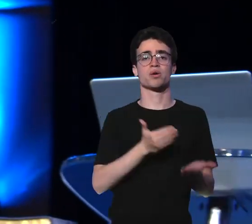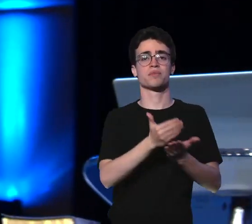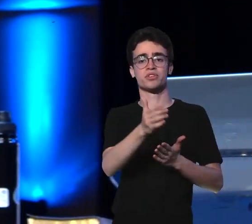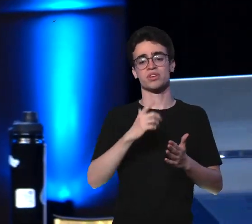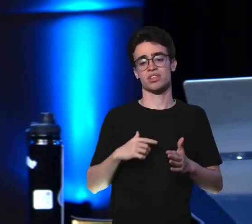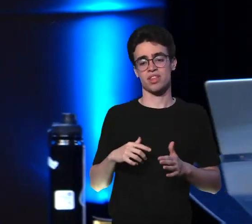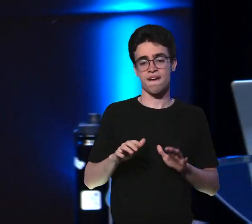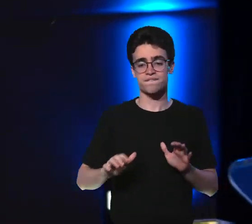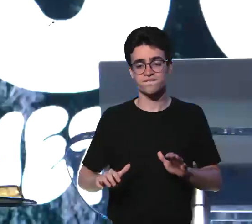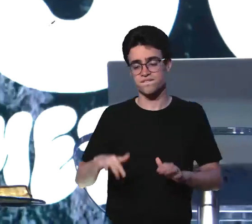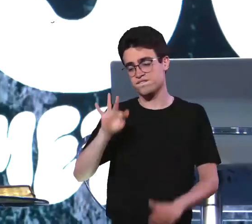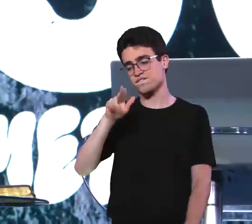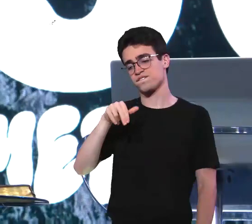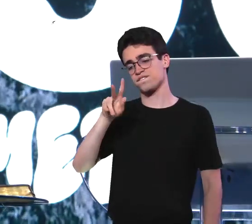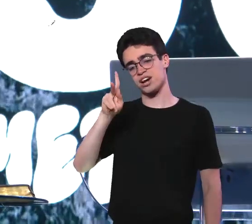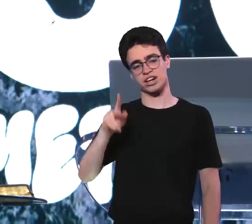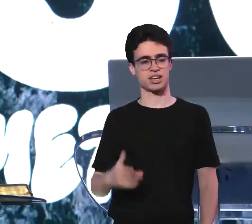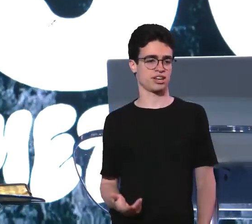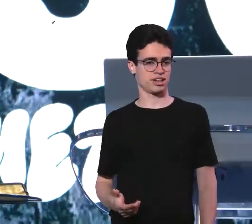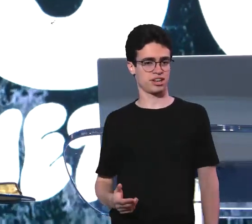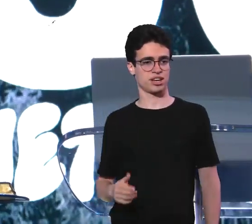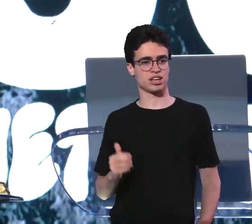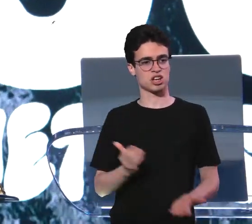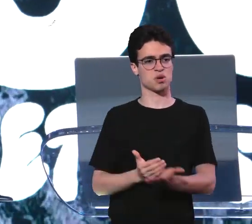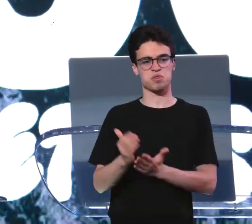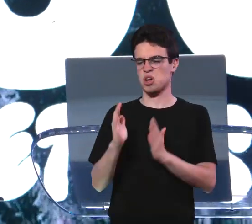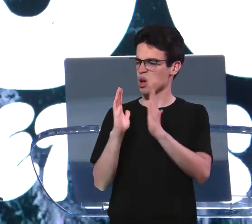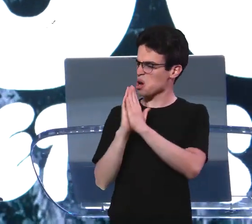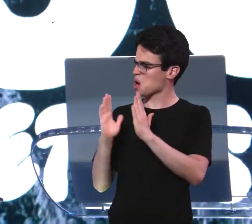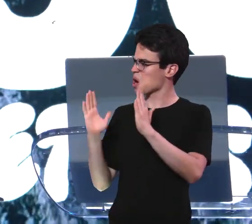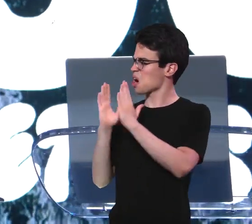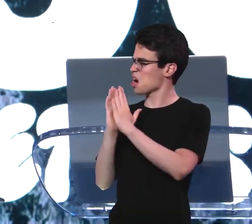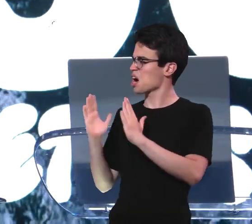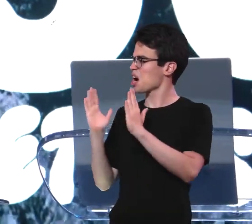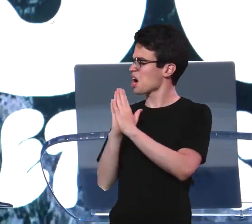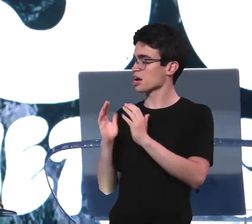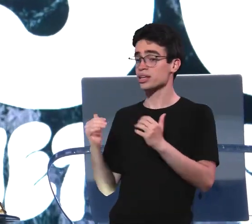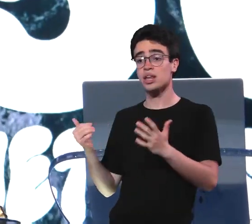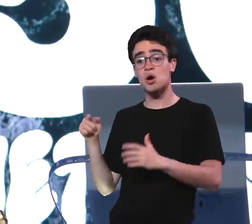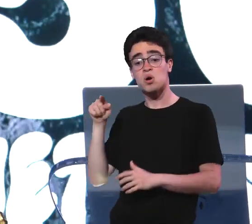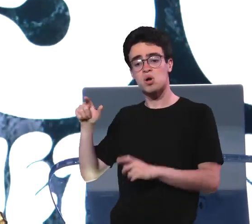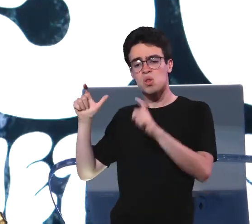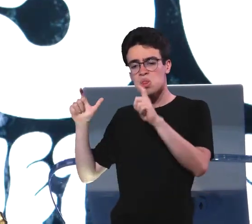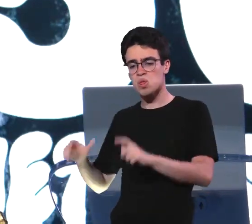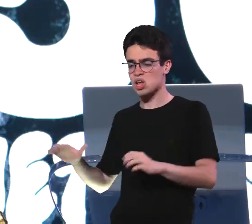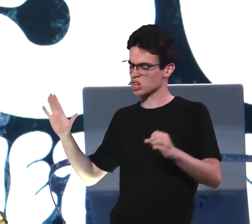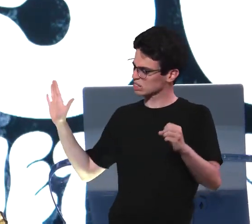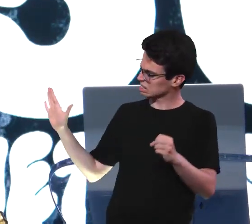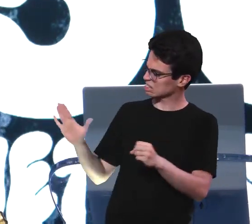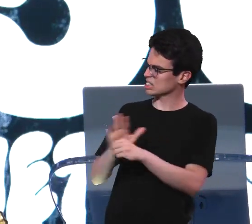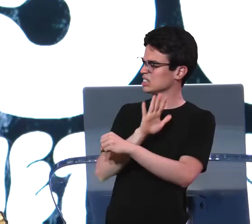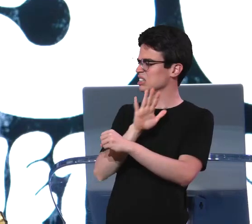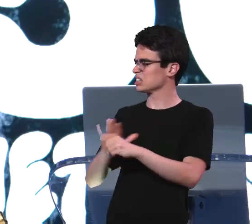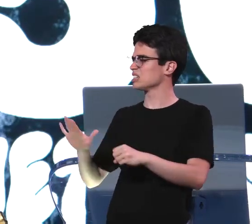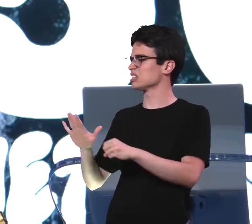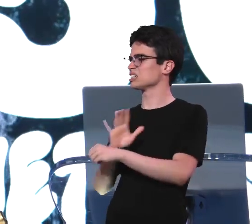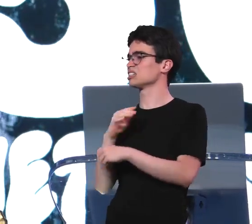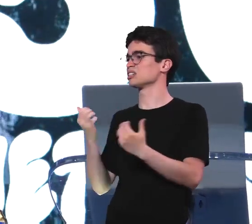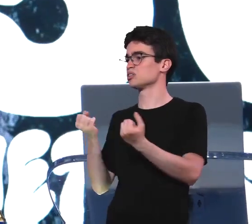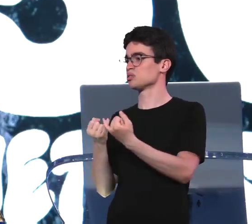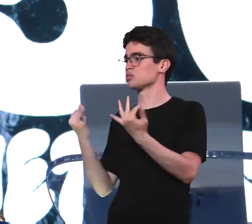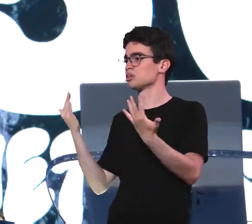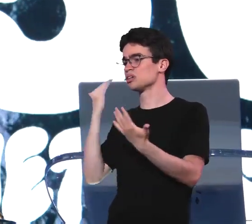corredor. E eles começaram a orar, e mesmo assim, aquele lugar lotou, e vários adolescentes foram